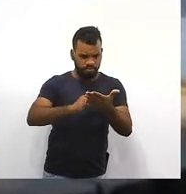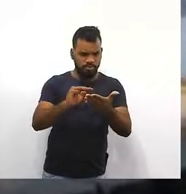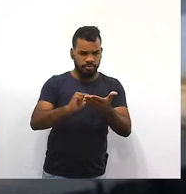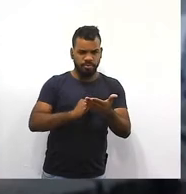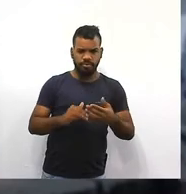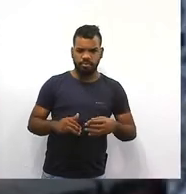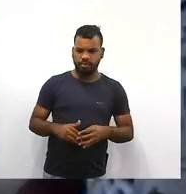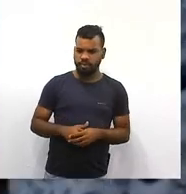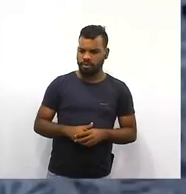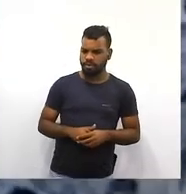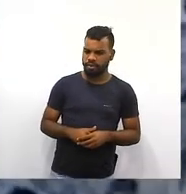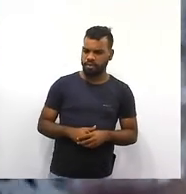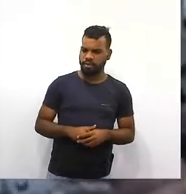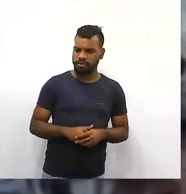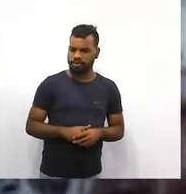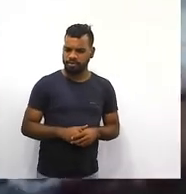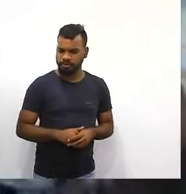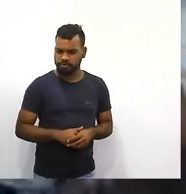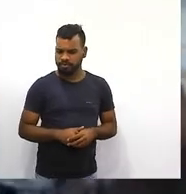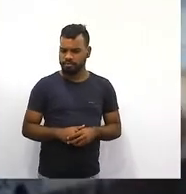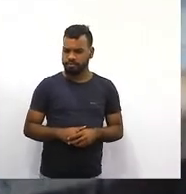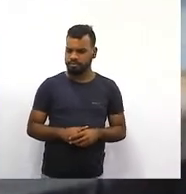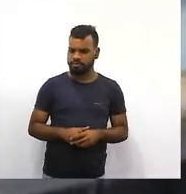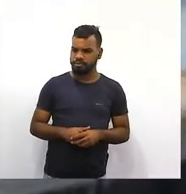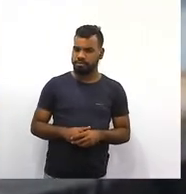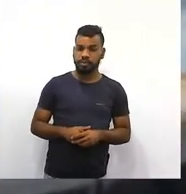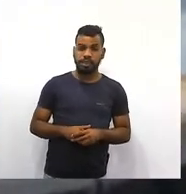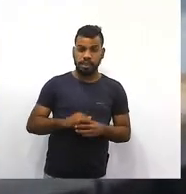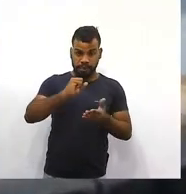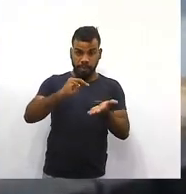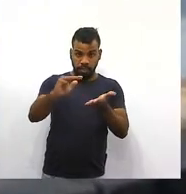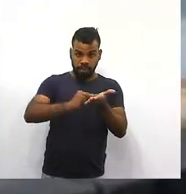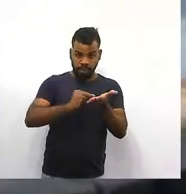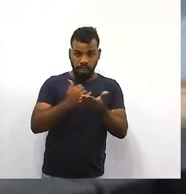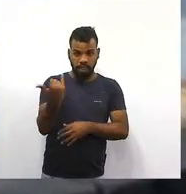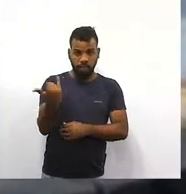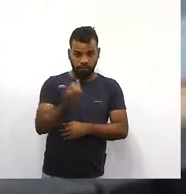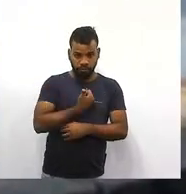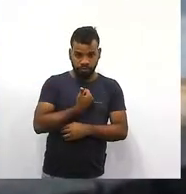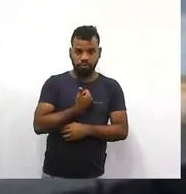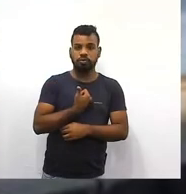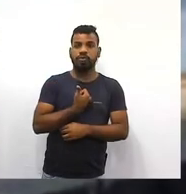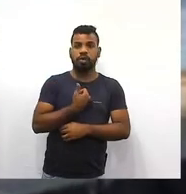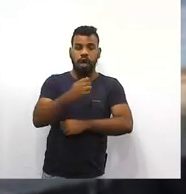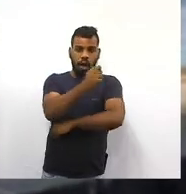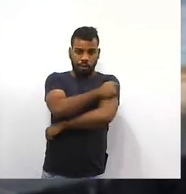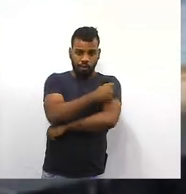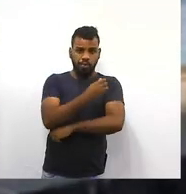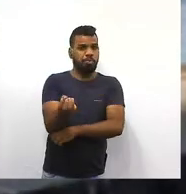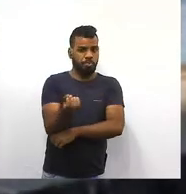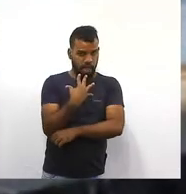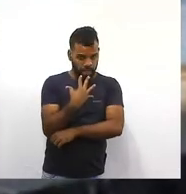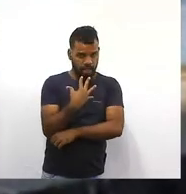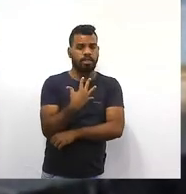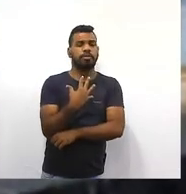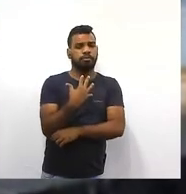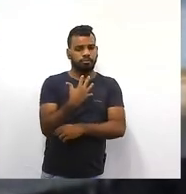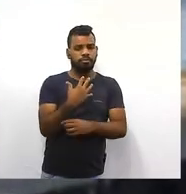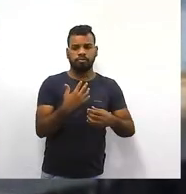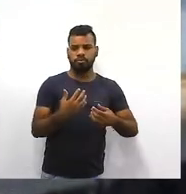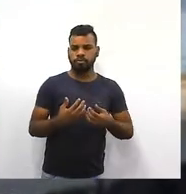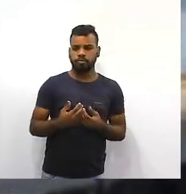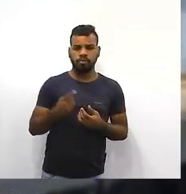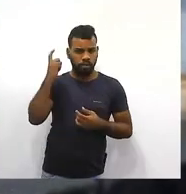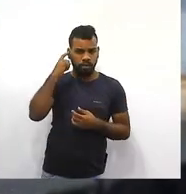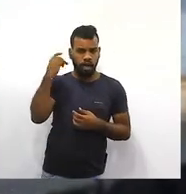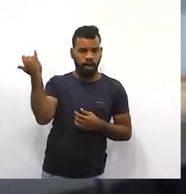ir para a Morte Minha Figurina? Beto, se tiver mensagem, manda aqui para mim, tá? Manda o nome do aluno, manda aqui no meu retorno, manda